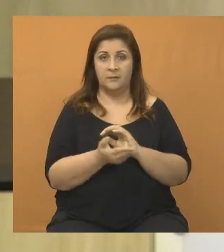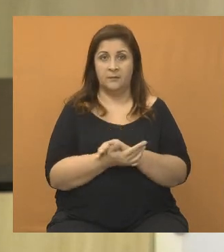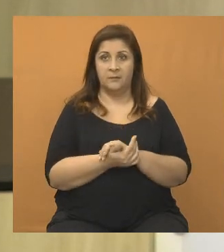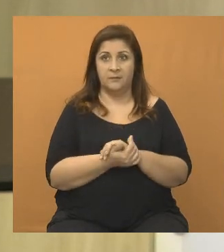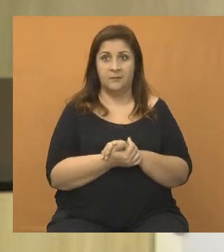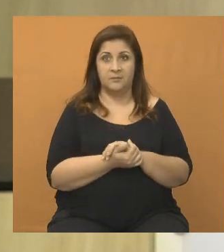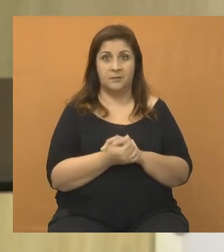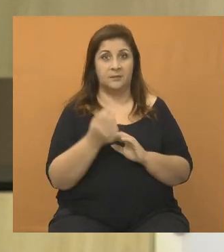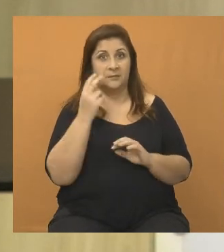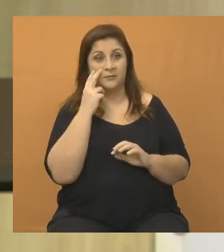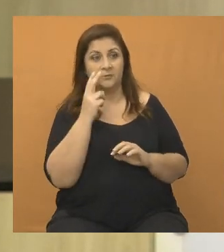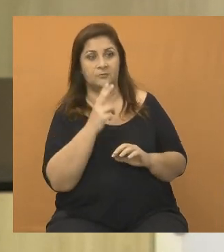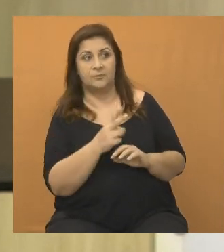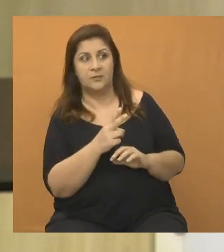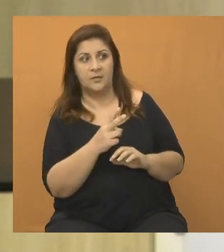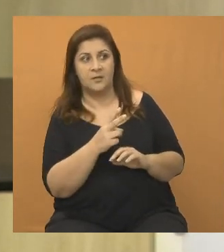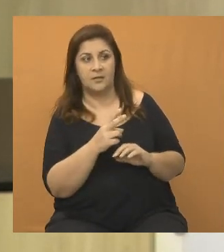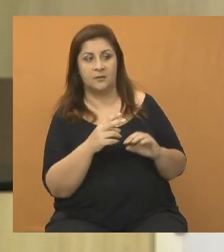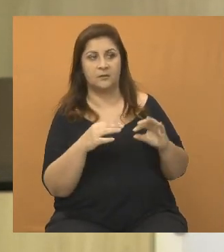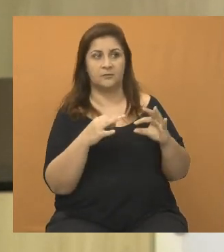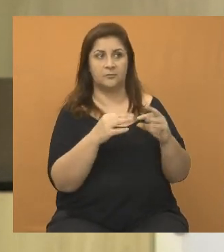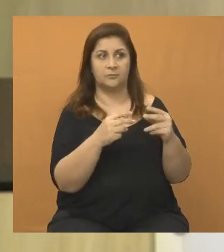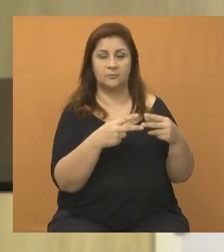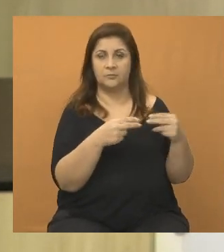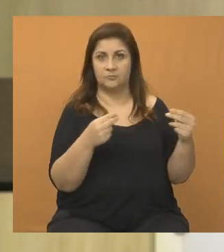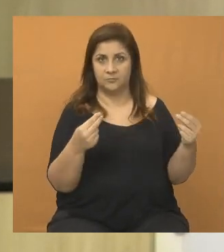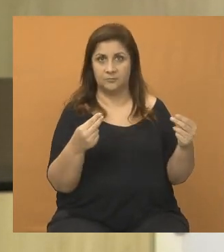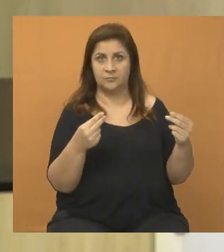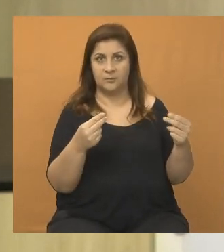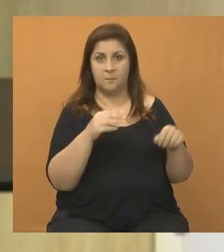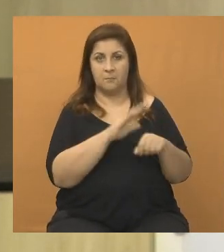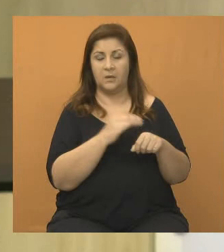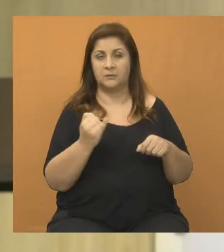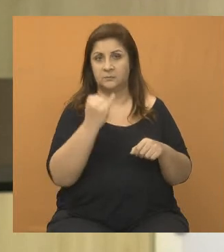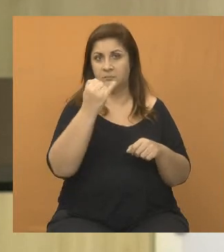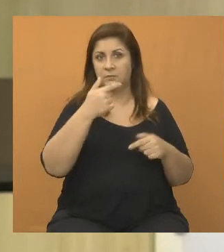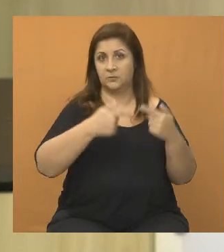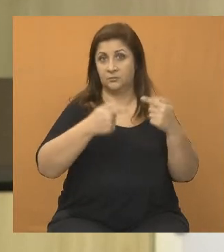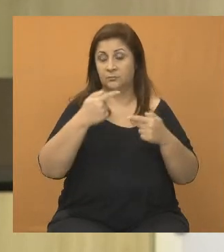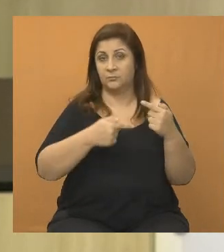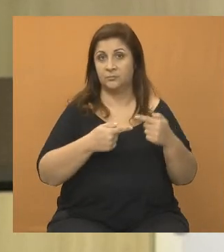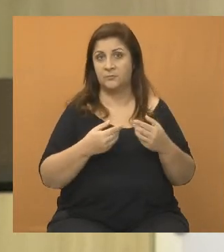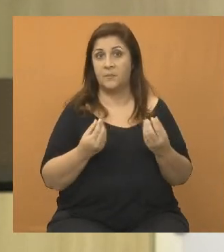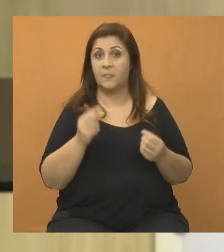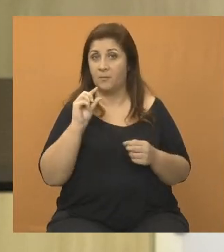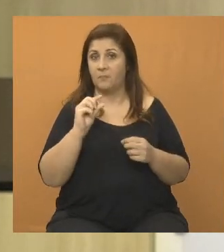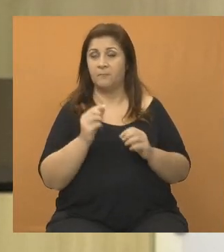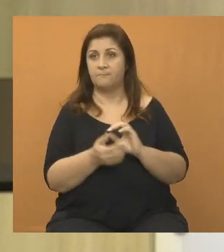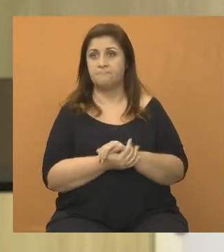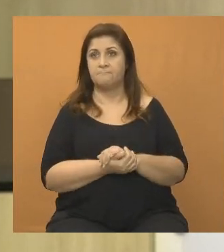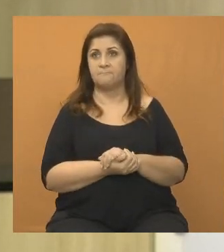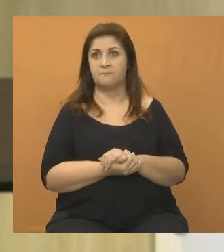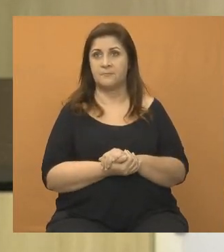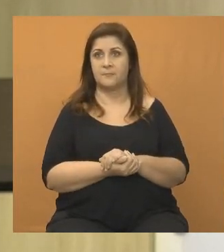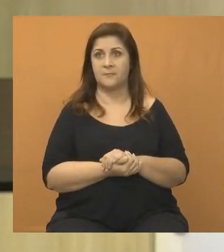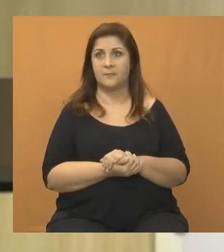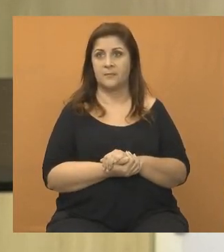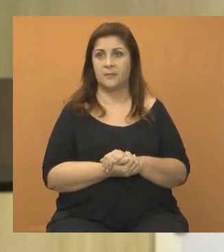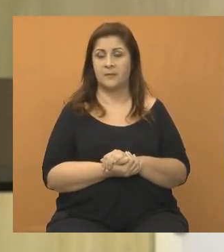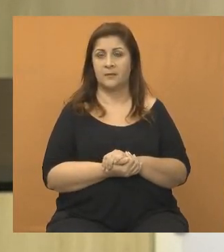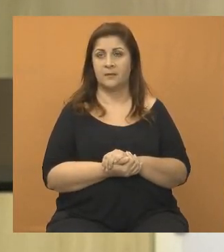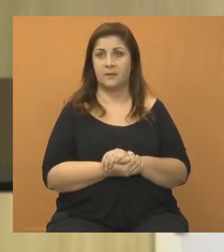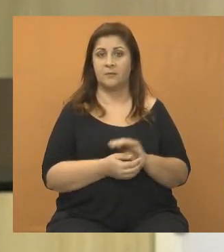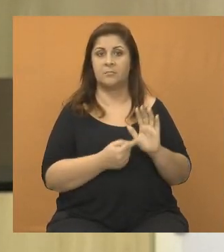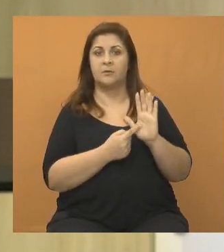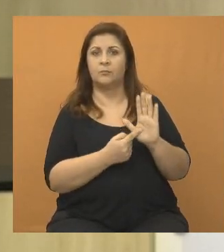se for olhar diante das prioridades das pastas das políticas públicas, acaba sendo muito pouco. Por isso que eu acho que a indicação